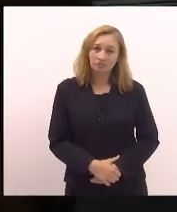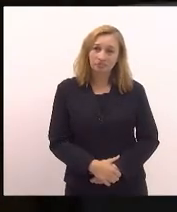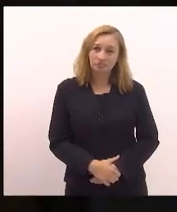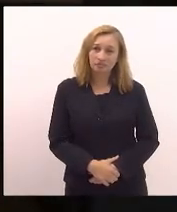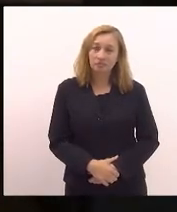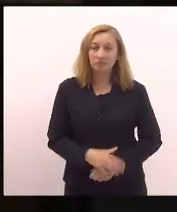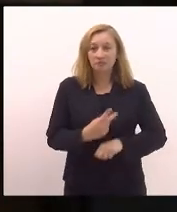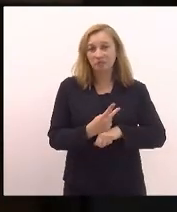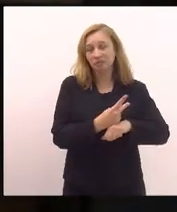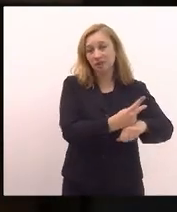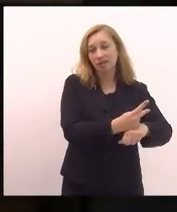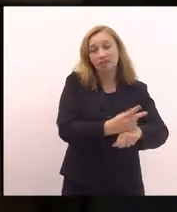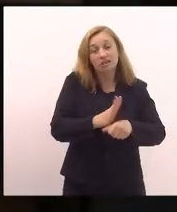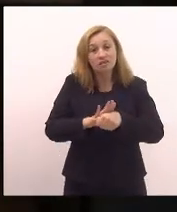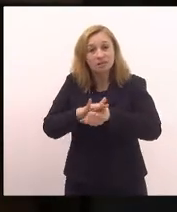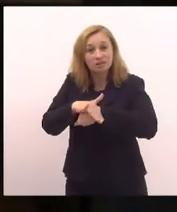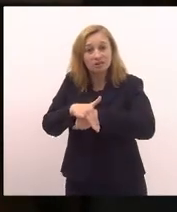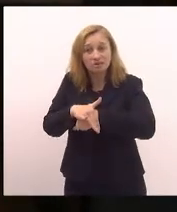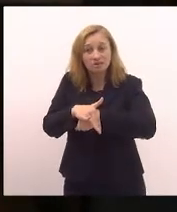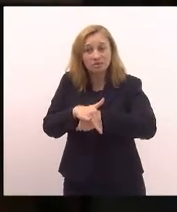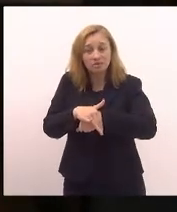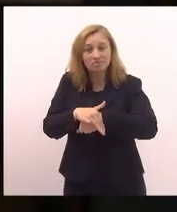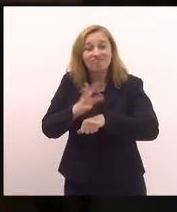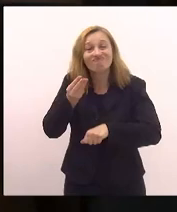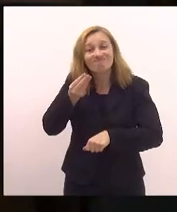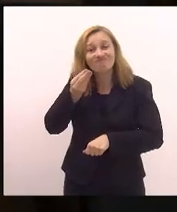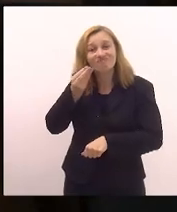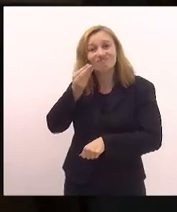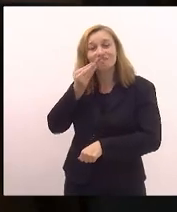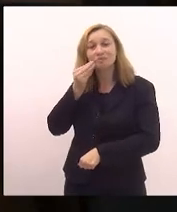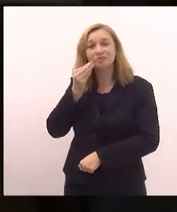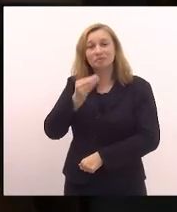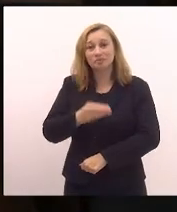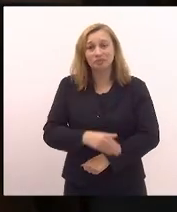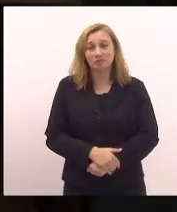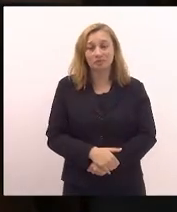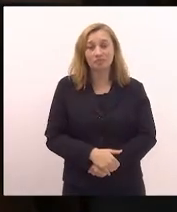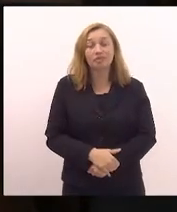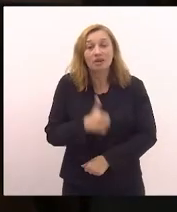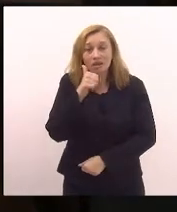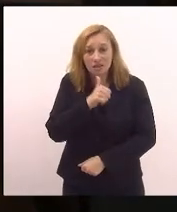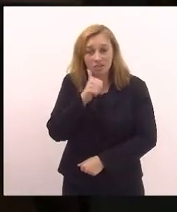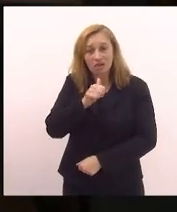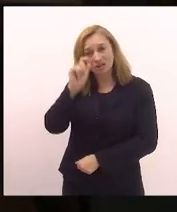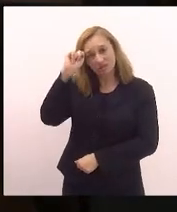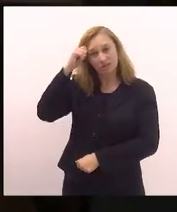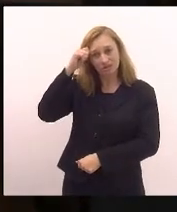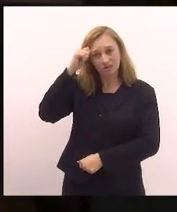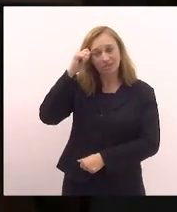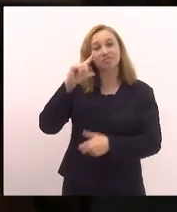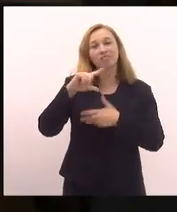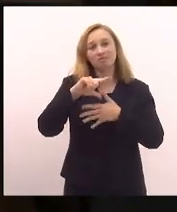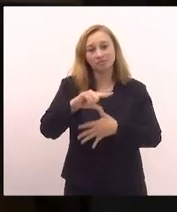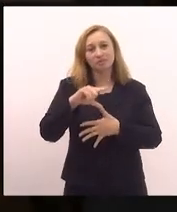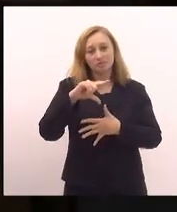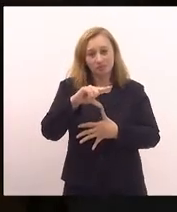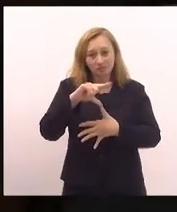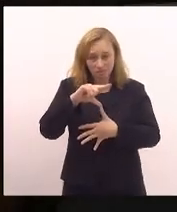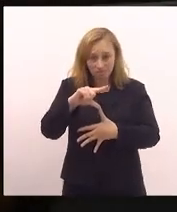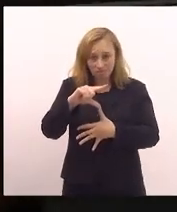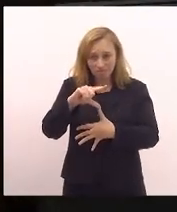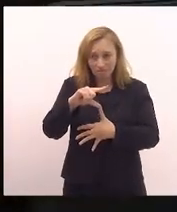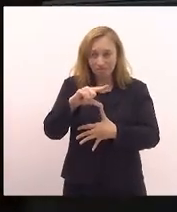Que essa premiação dessa noite seja uma janela de oportunidade para que as mulheres negras, latino-americanas